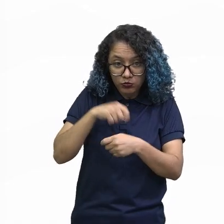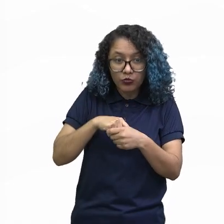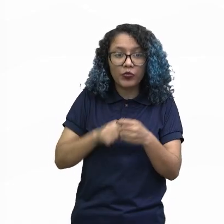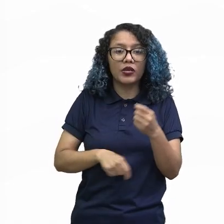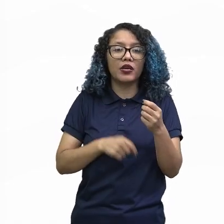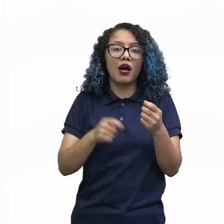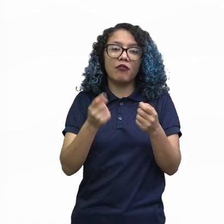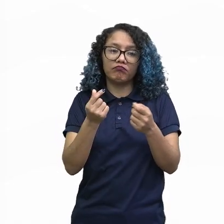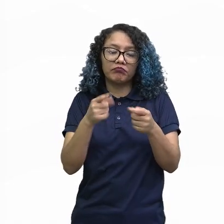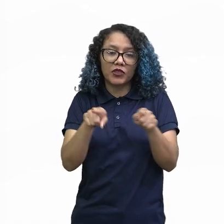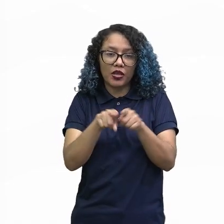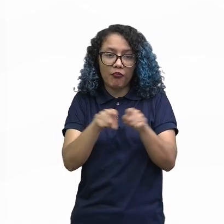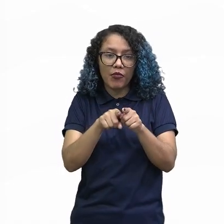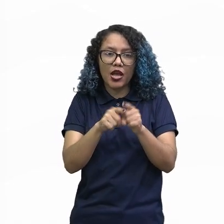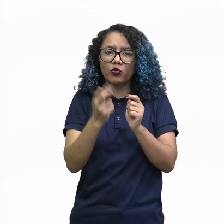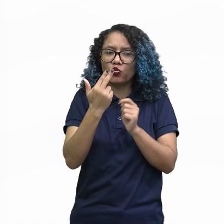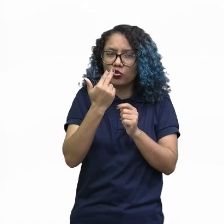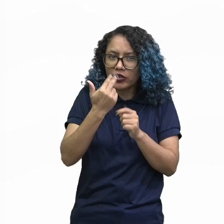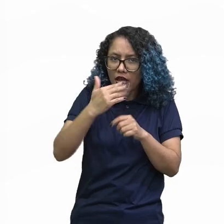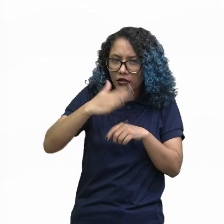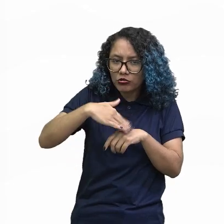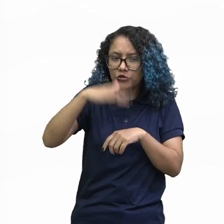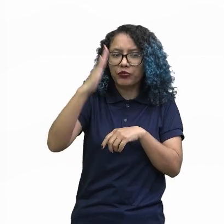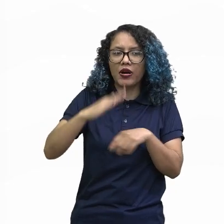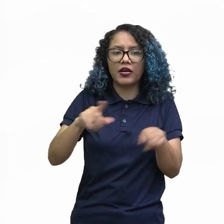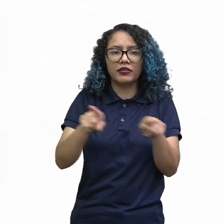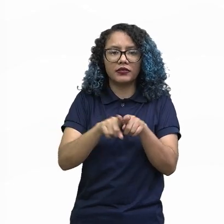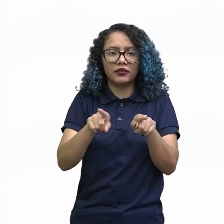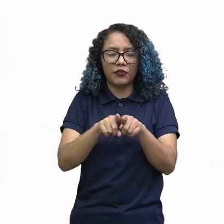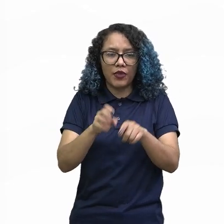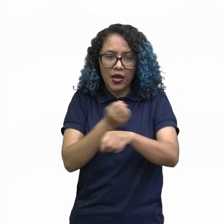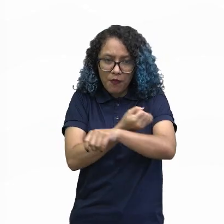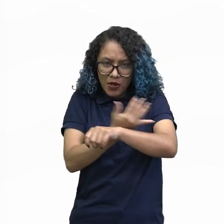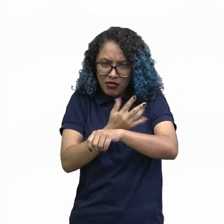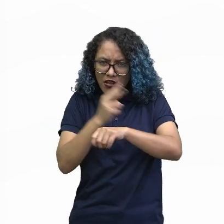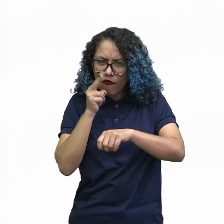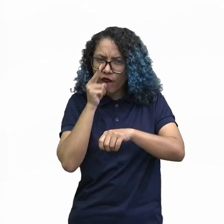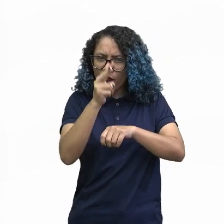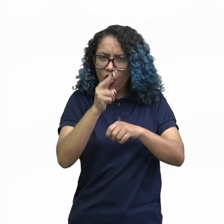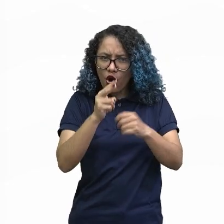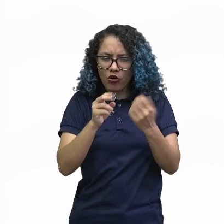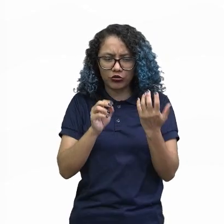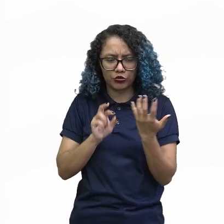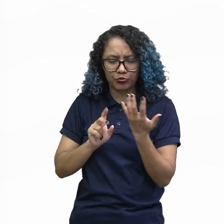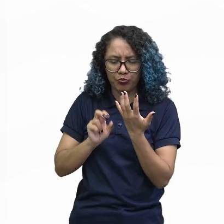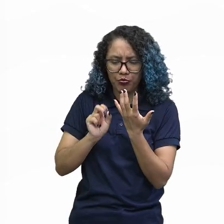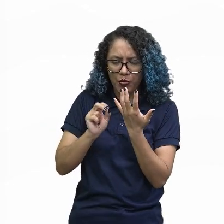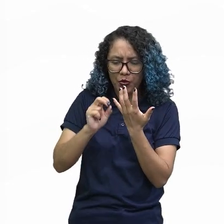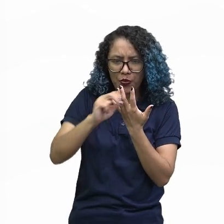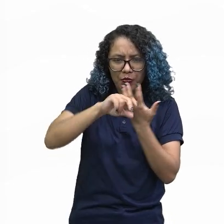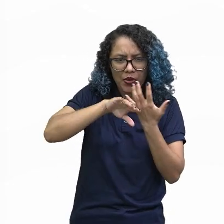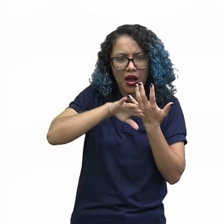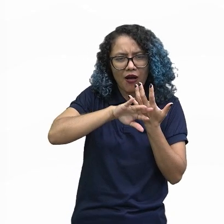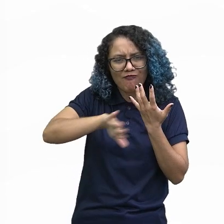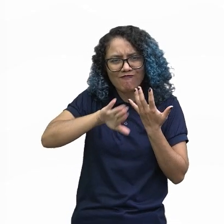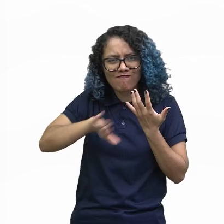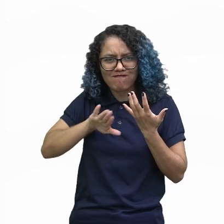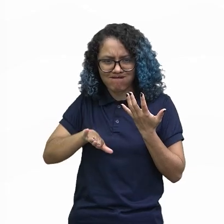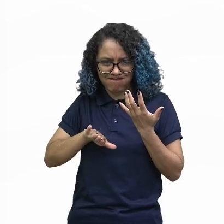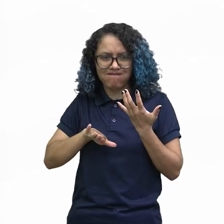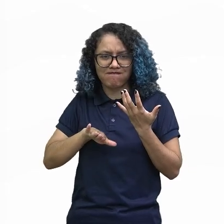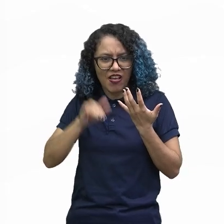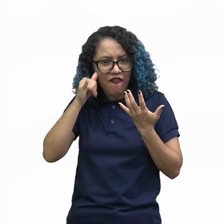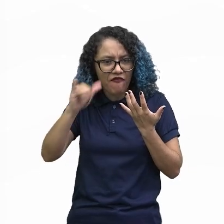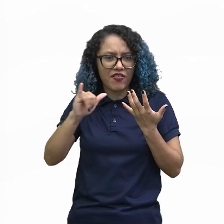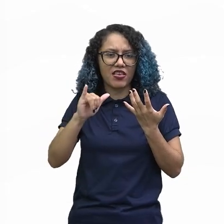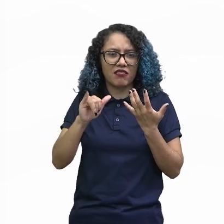nutrientes, plantas mais resistentes às pragas e aos agrotóxicos, inseticidas e herbicidas, né? Então,